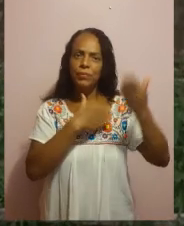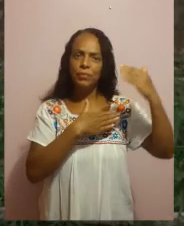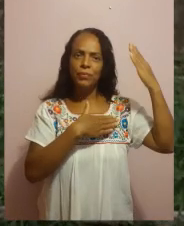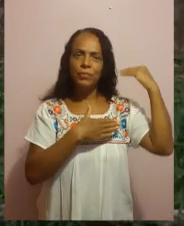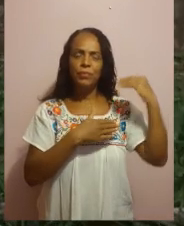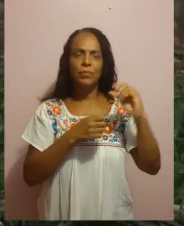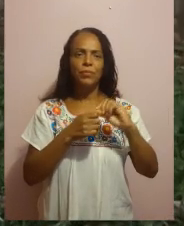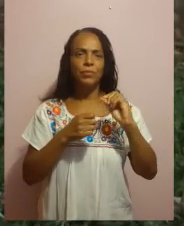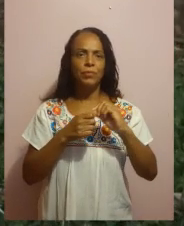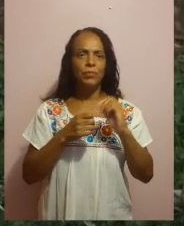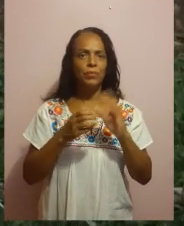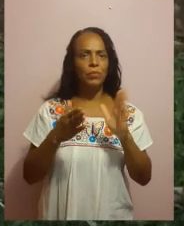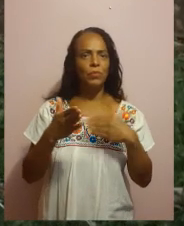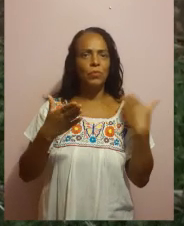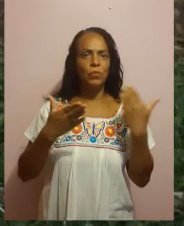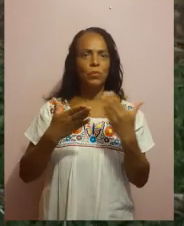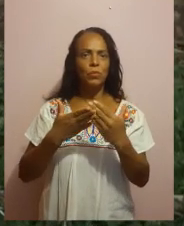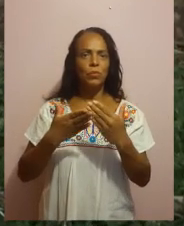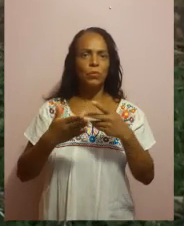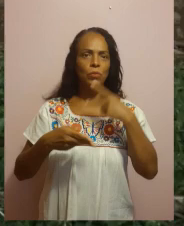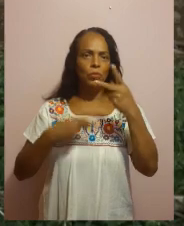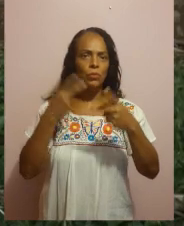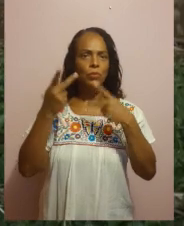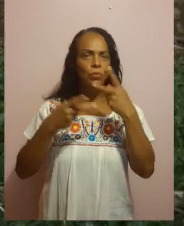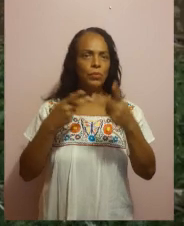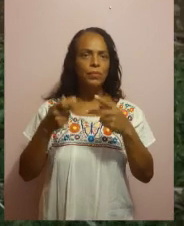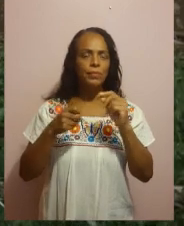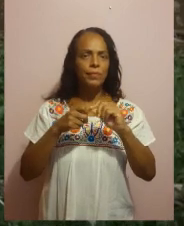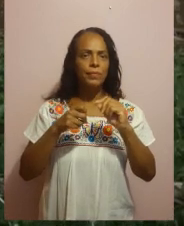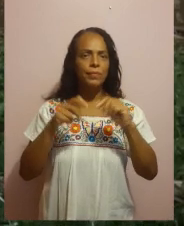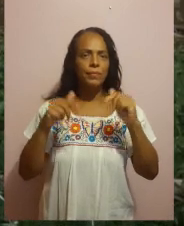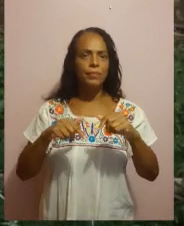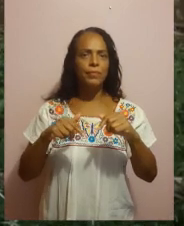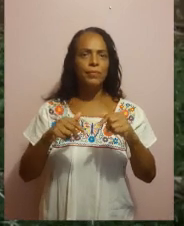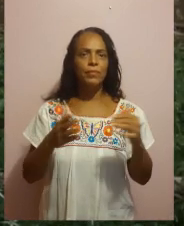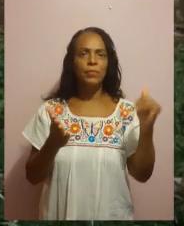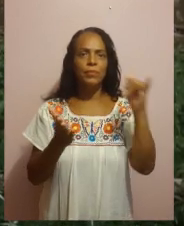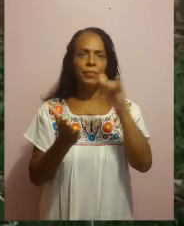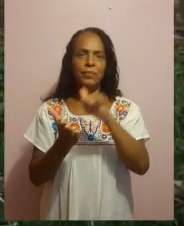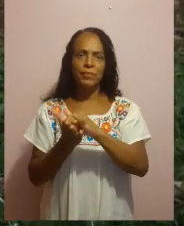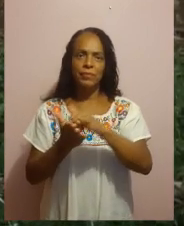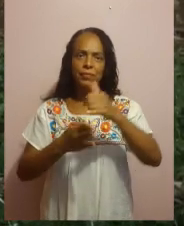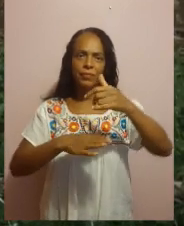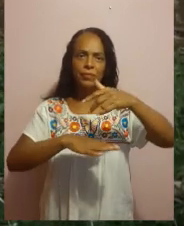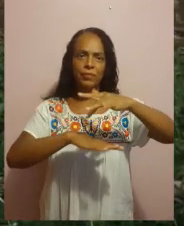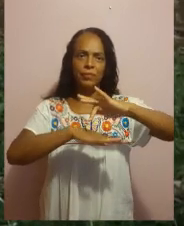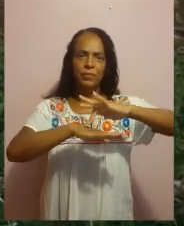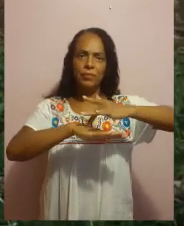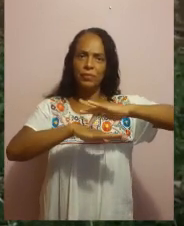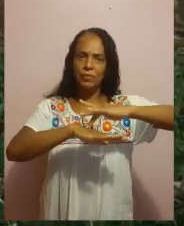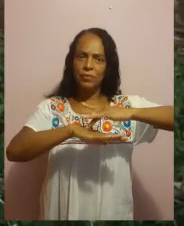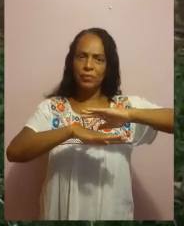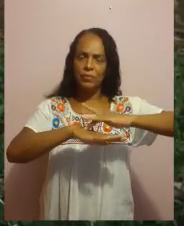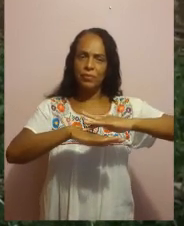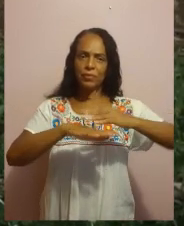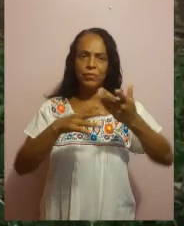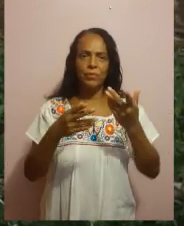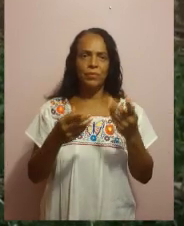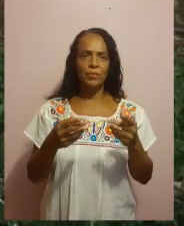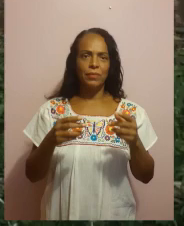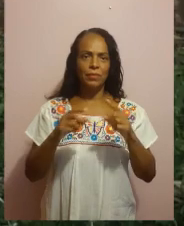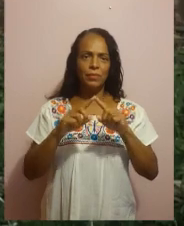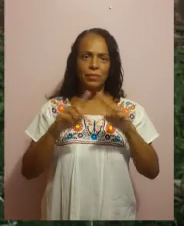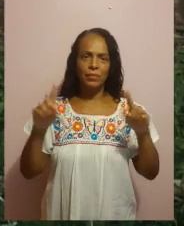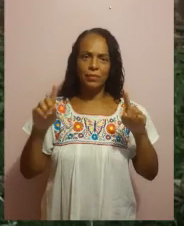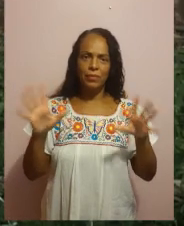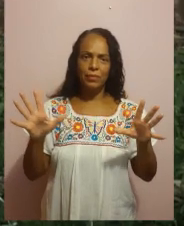anterior nós falamos da implantação do baiado. Falamos